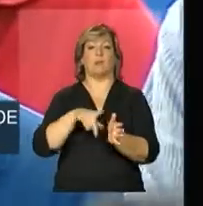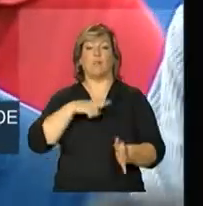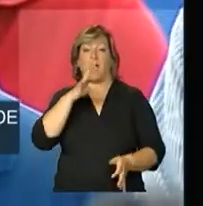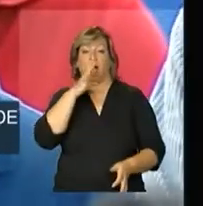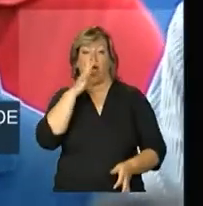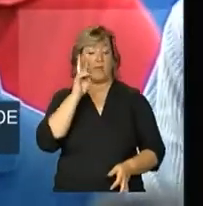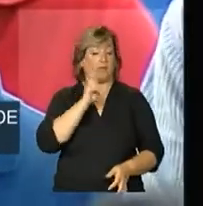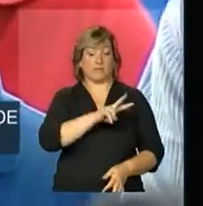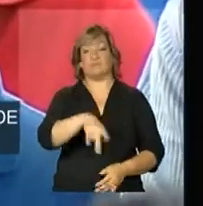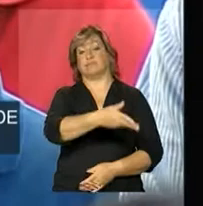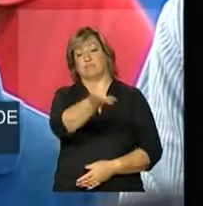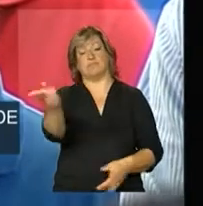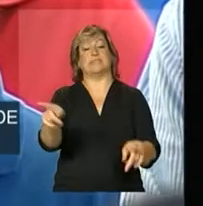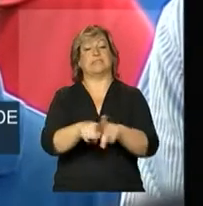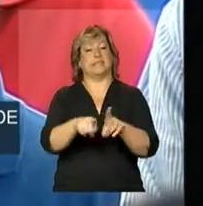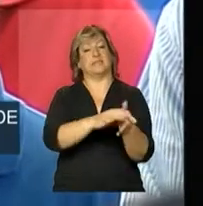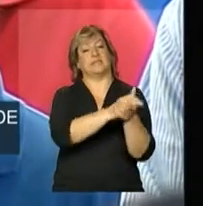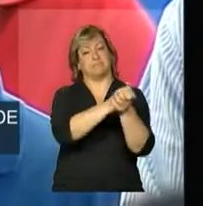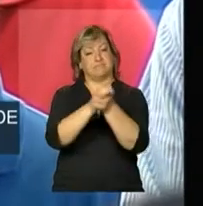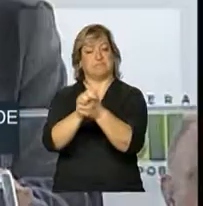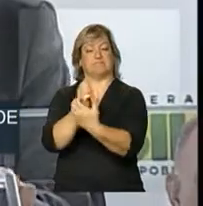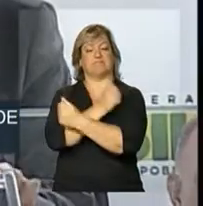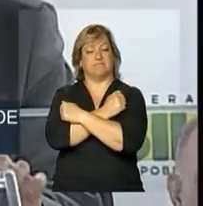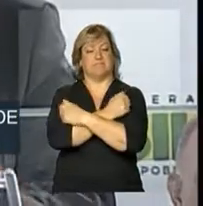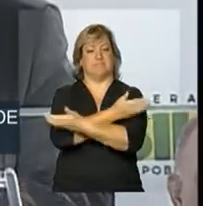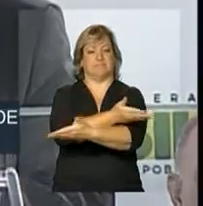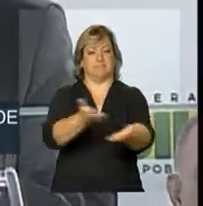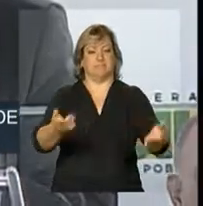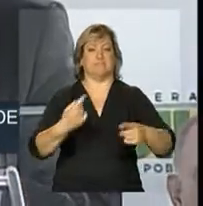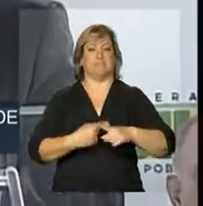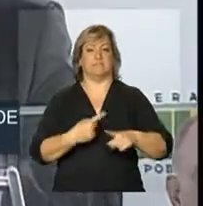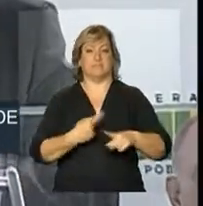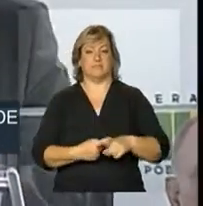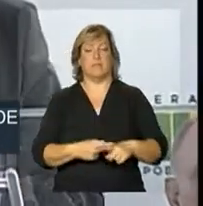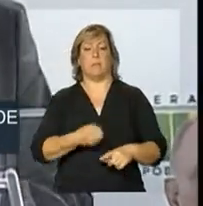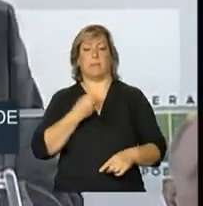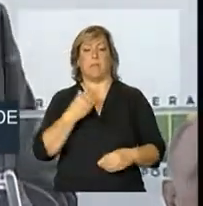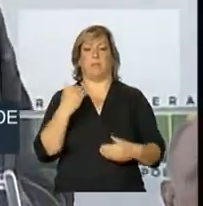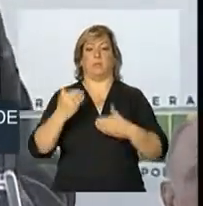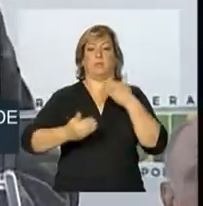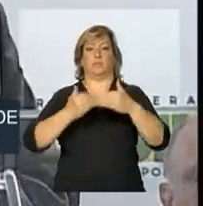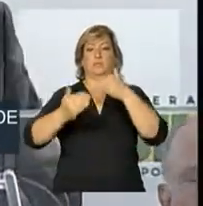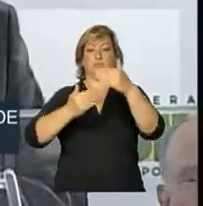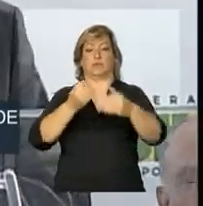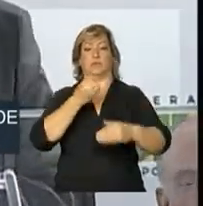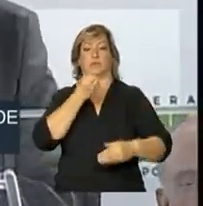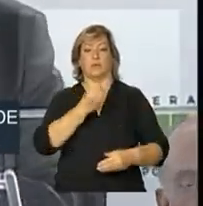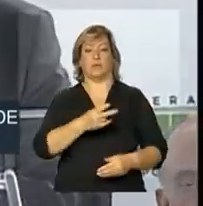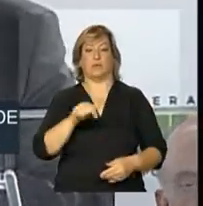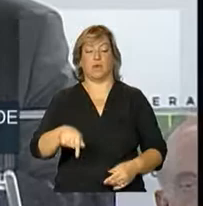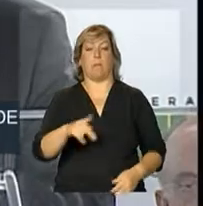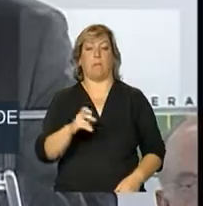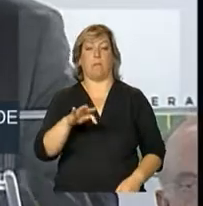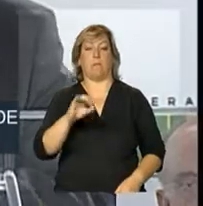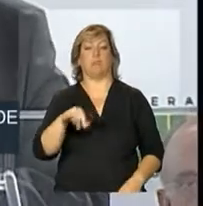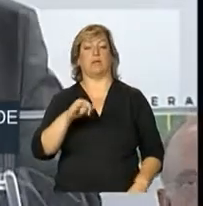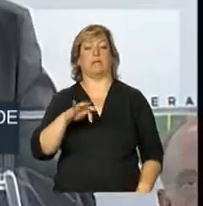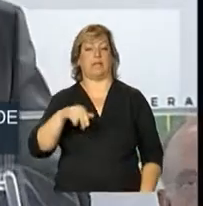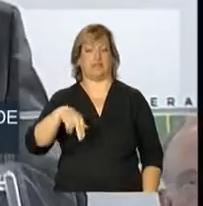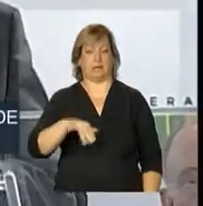ato muito significativo para o crescimento e a consolidação do Porto de